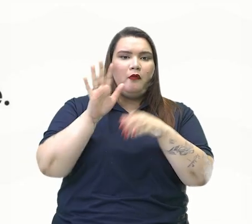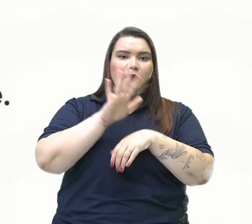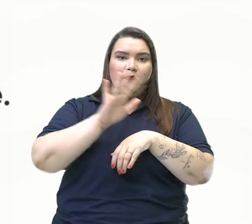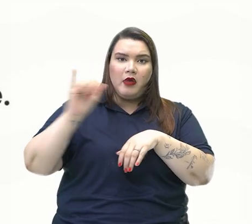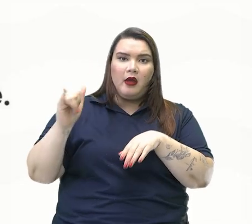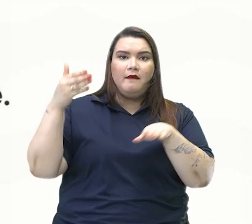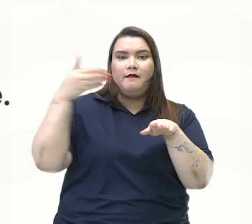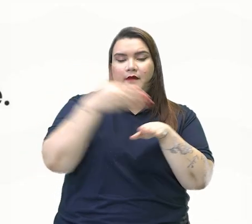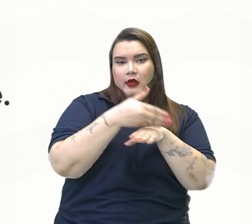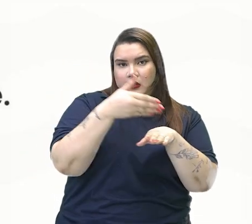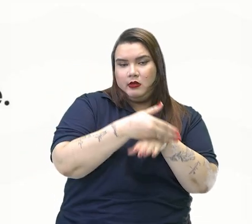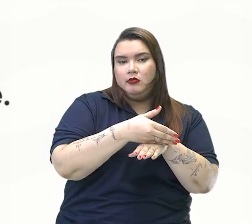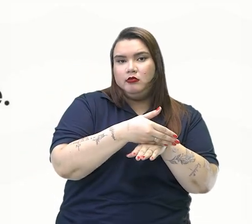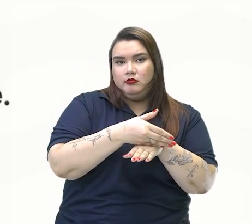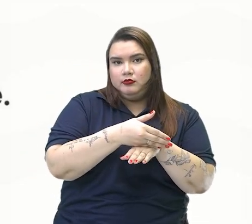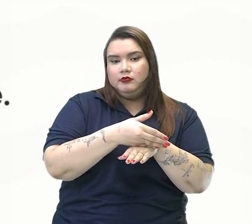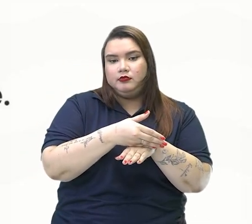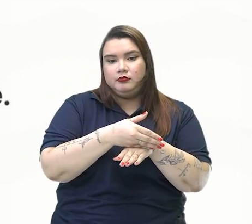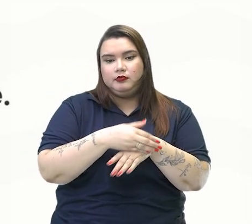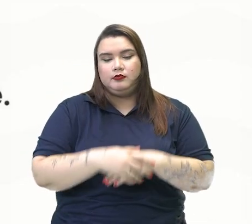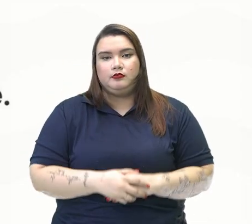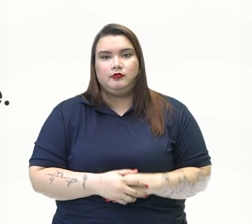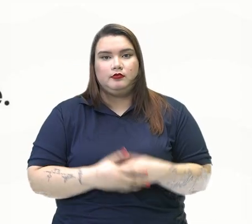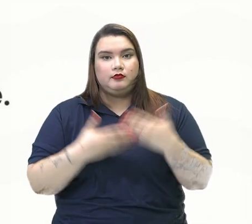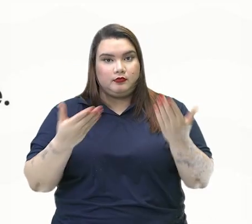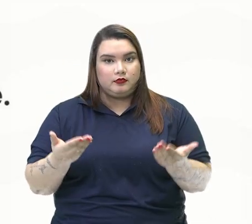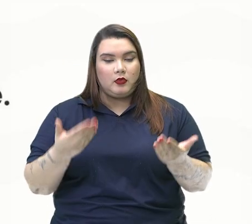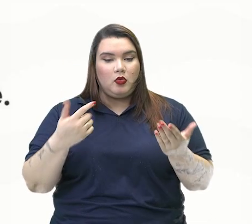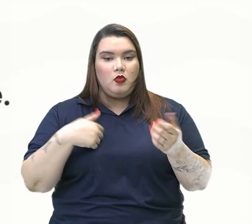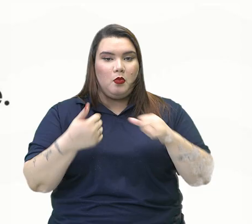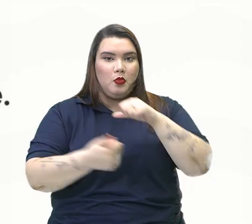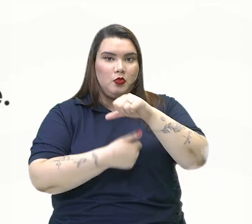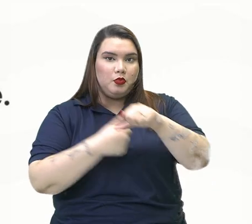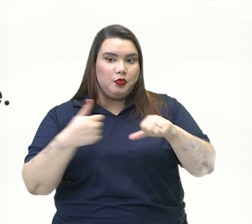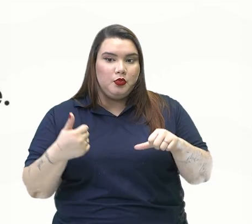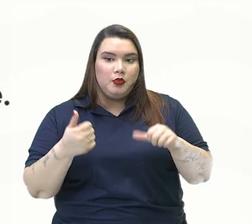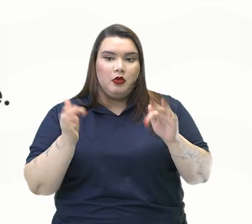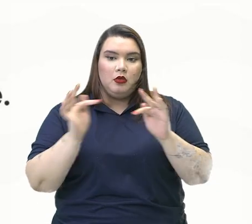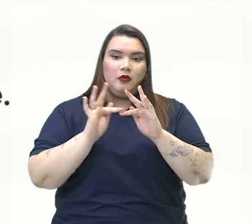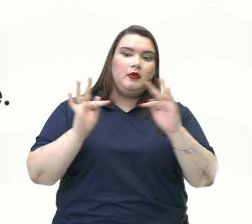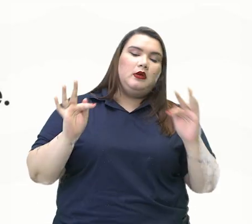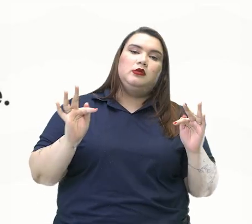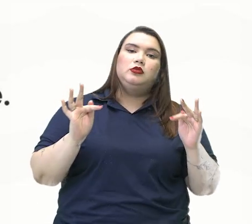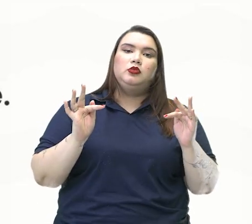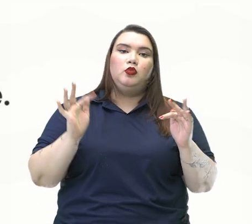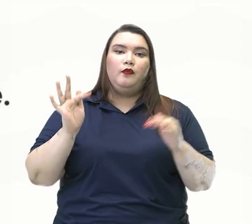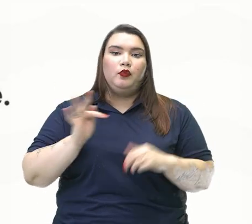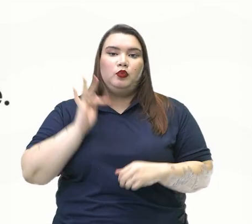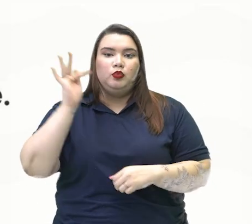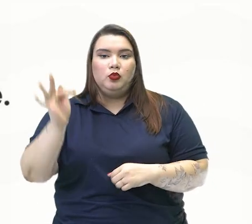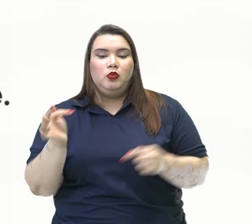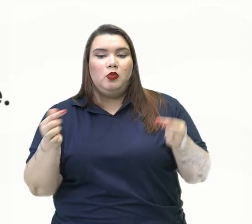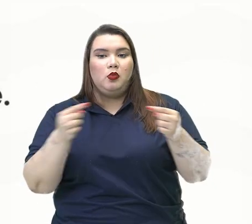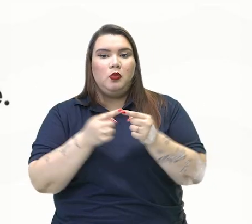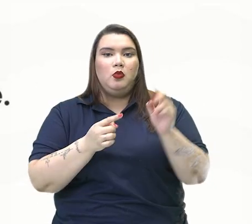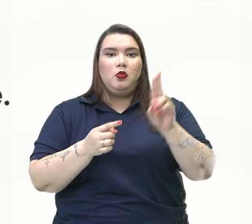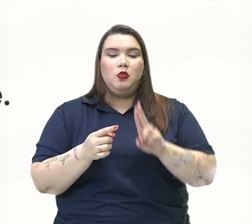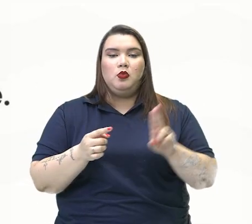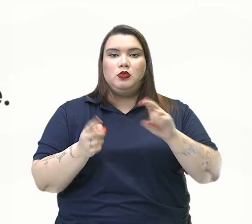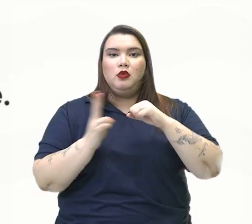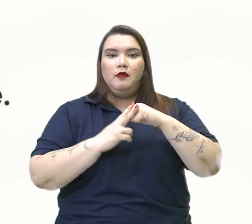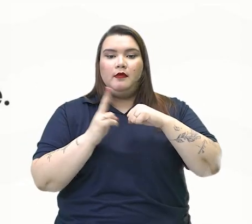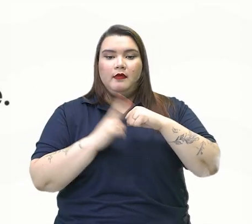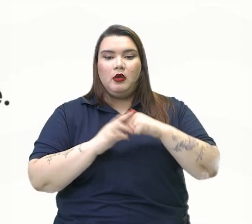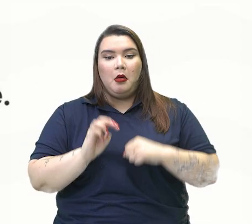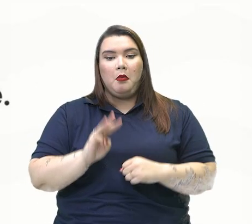Ela disse que eles viriam, eu estou modificando. Então, estou tirando essa frase do futuro ao utilizar o verbo modal